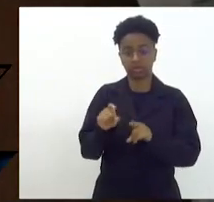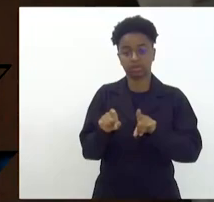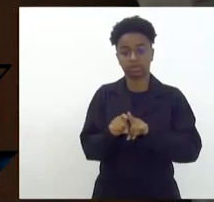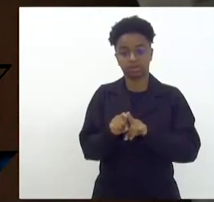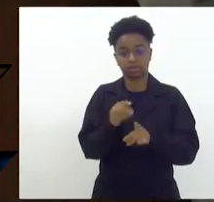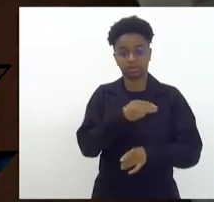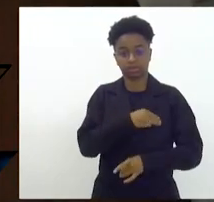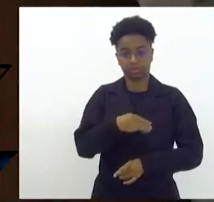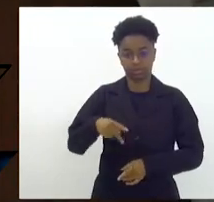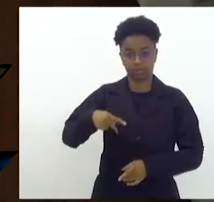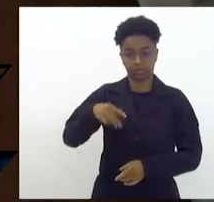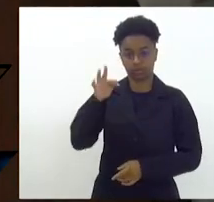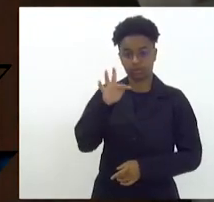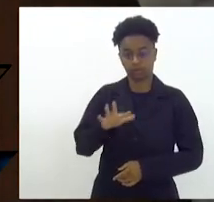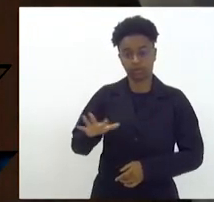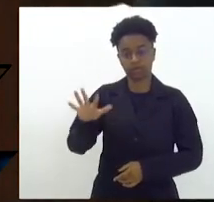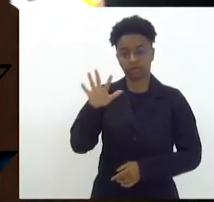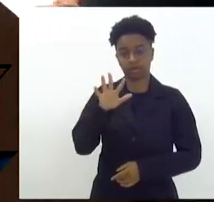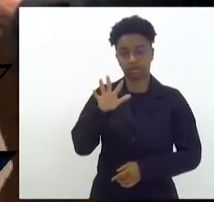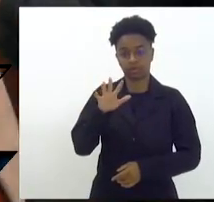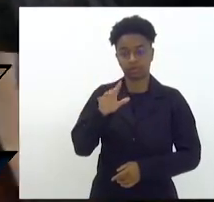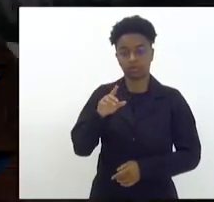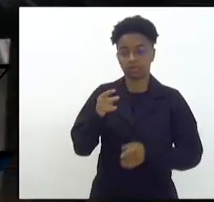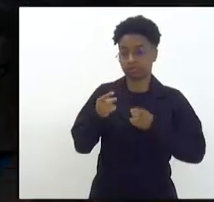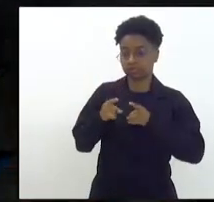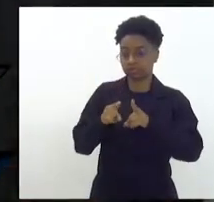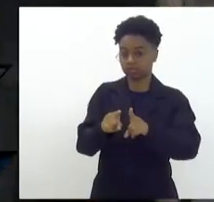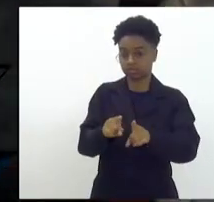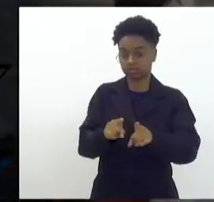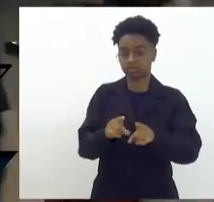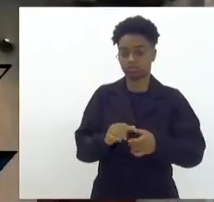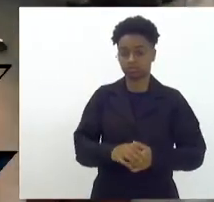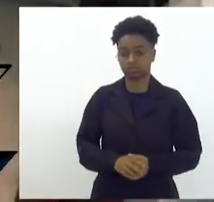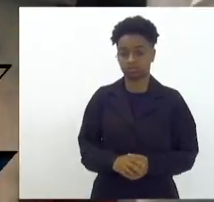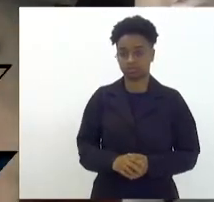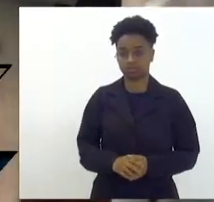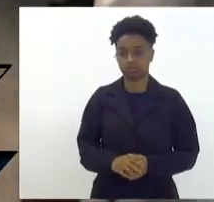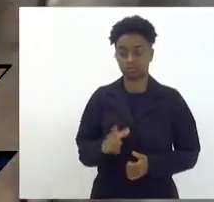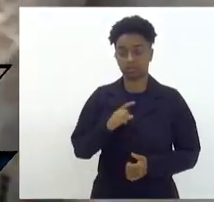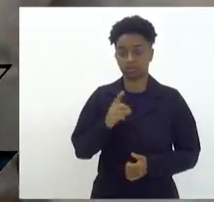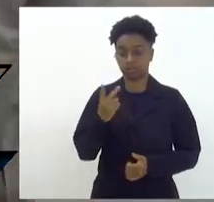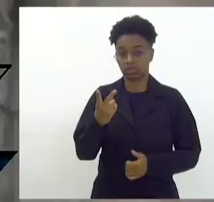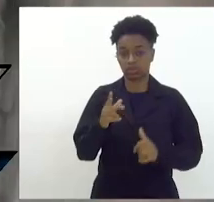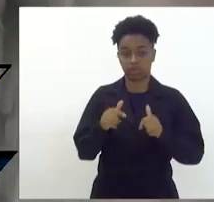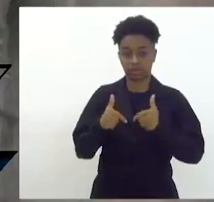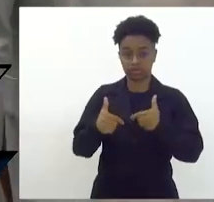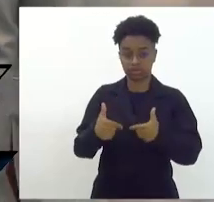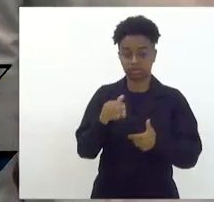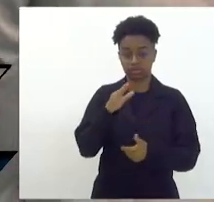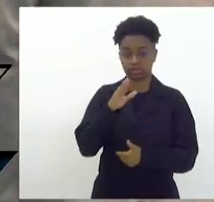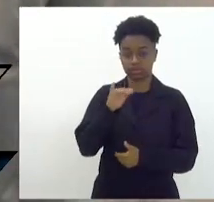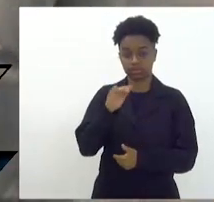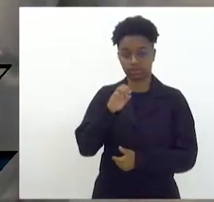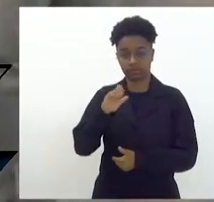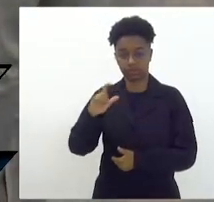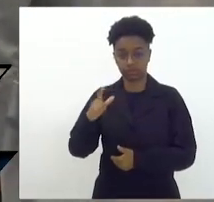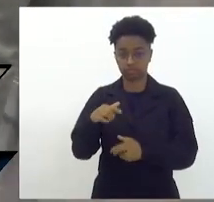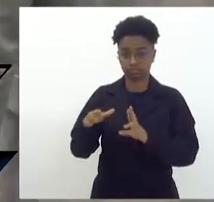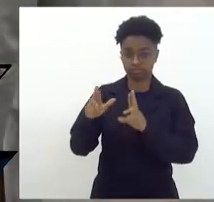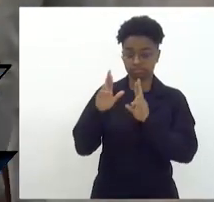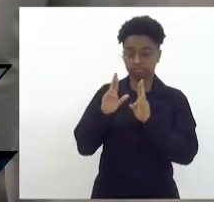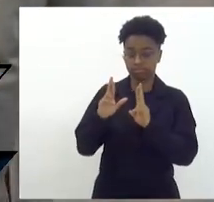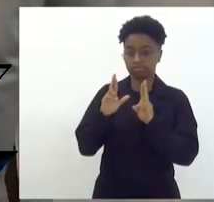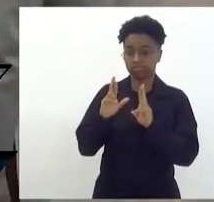no Ministério Público Federal simultaneamente Deputado Luiz Paulo duas ações civis com esperança